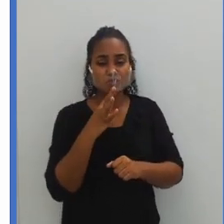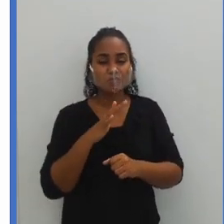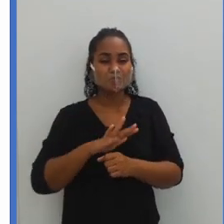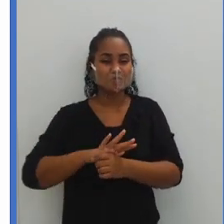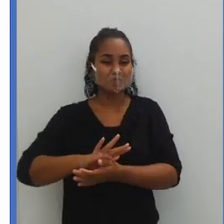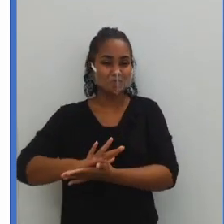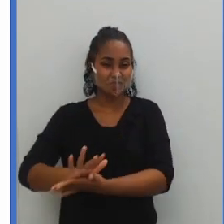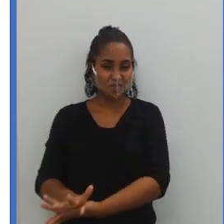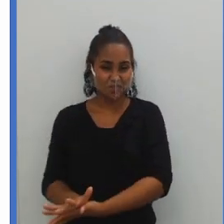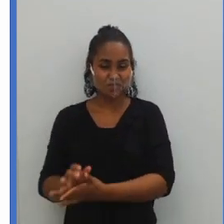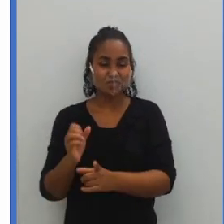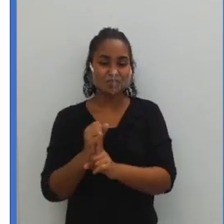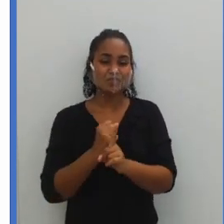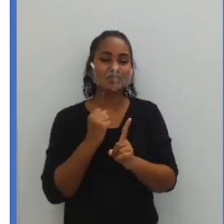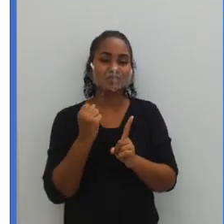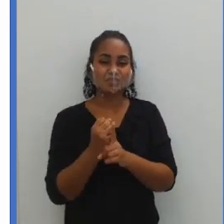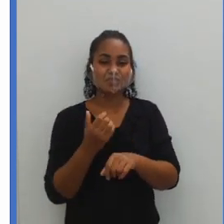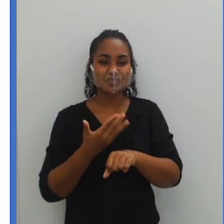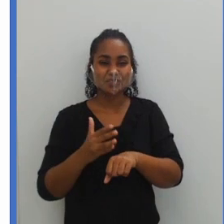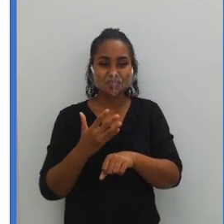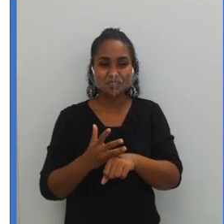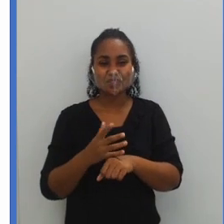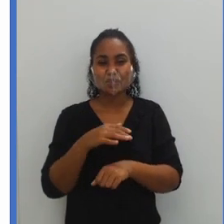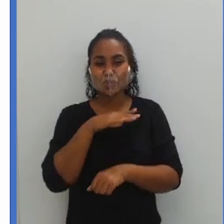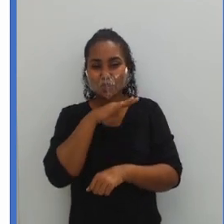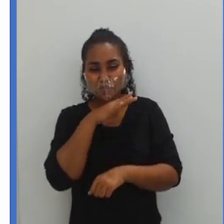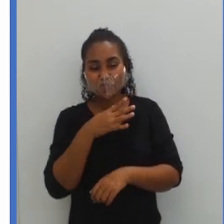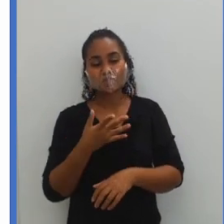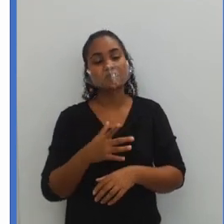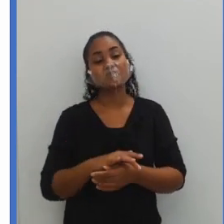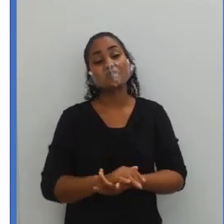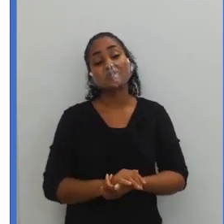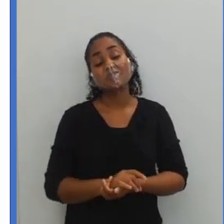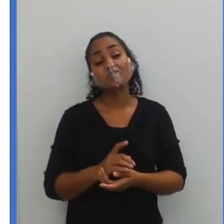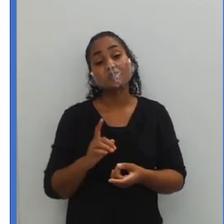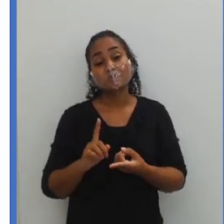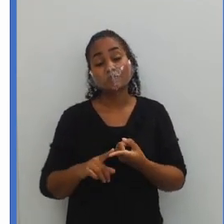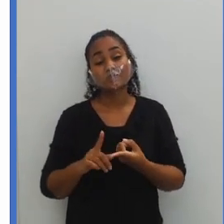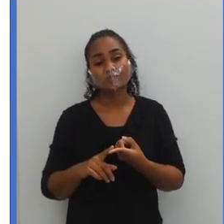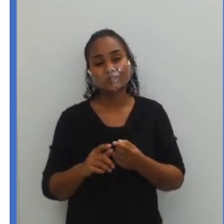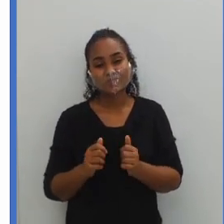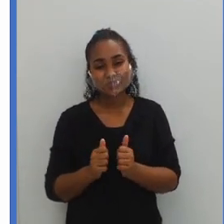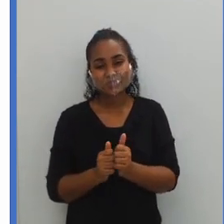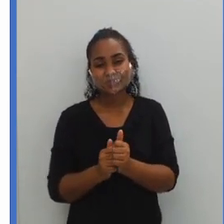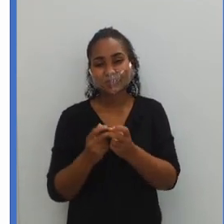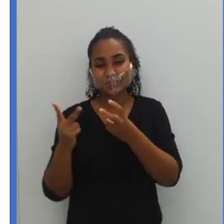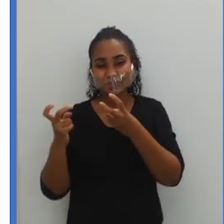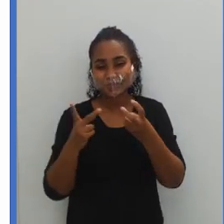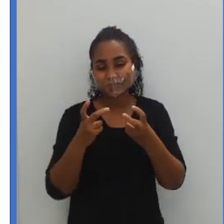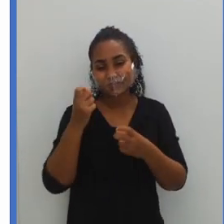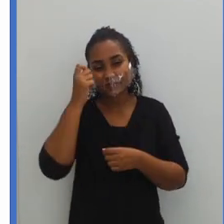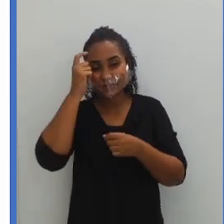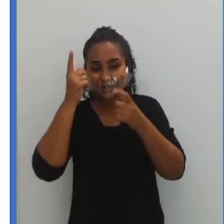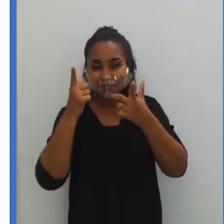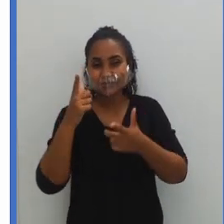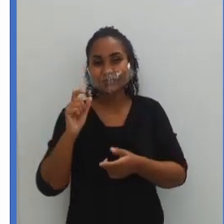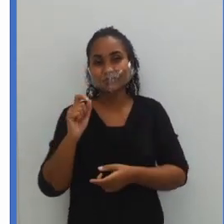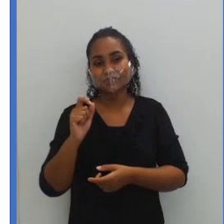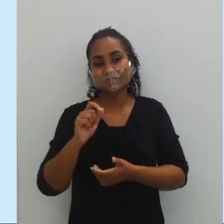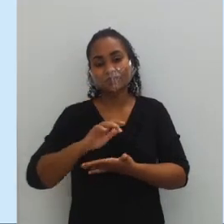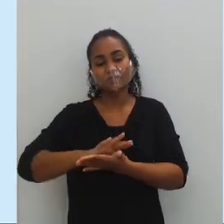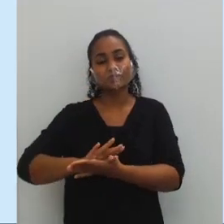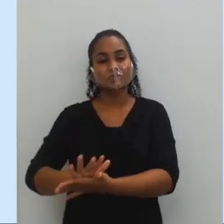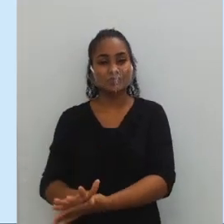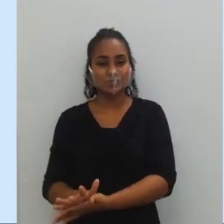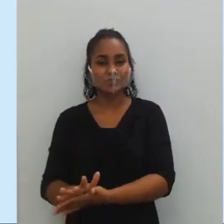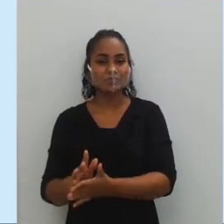meio estigmatizado na sociedade, como uma prática meio negativa, né? E aí, junto com isso também, vem a